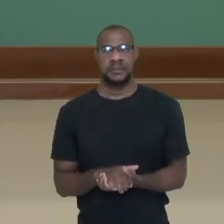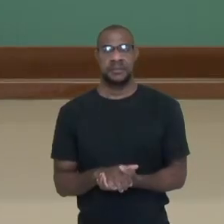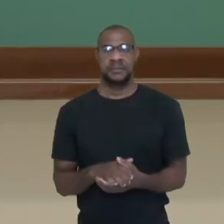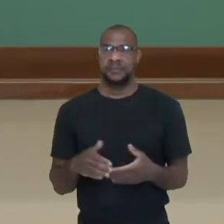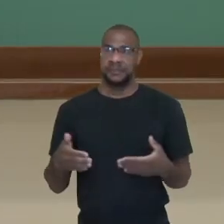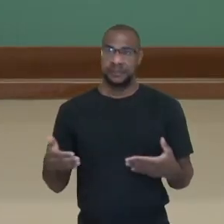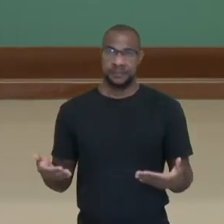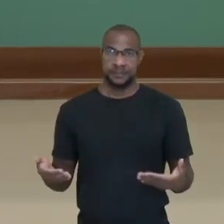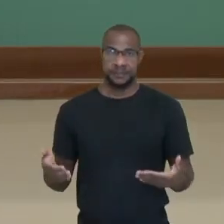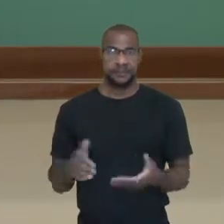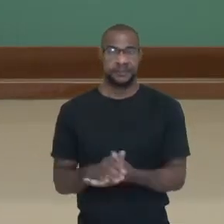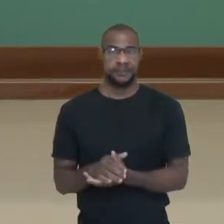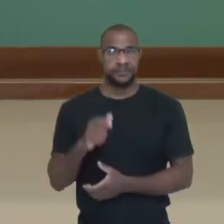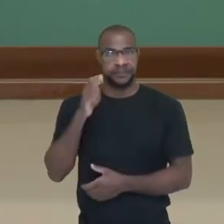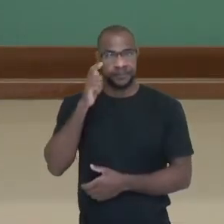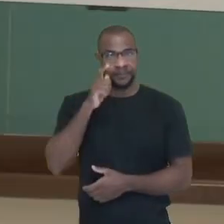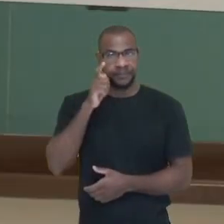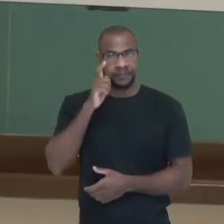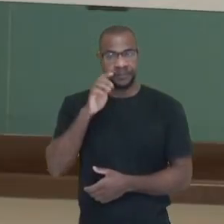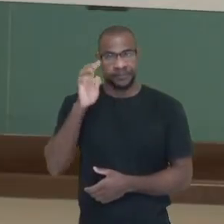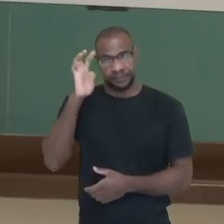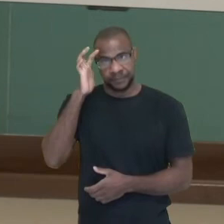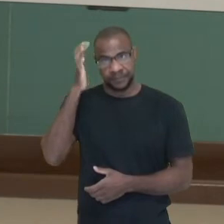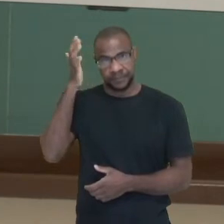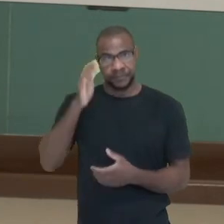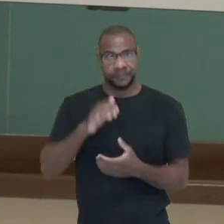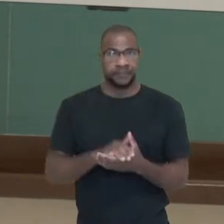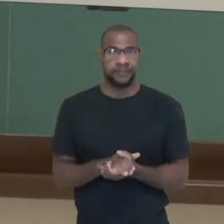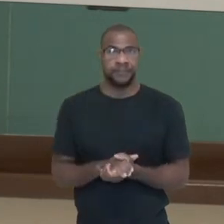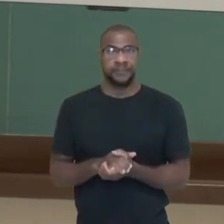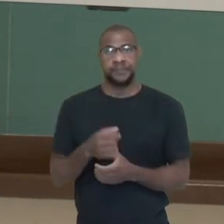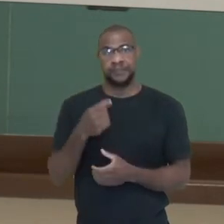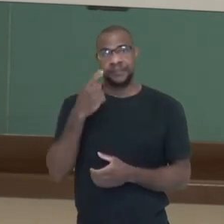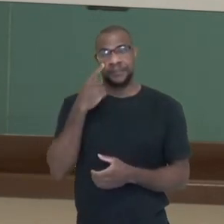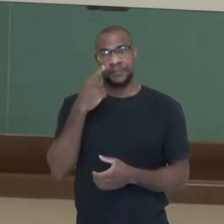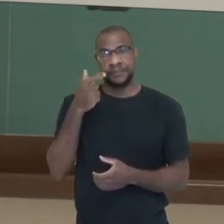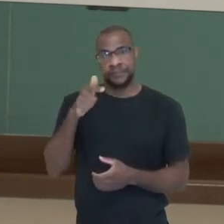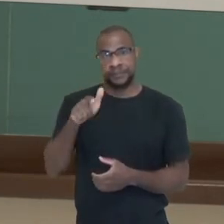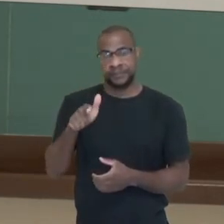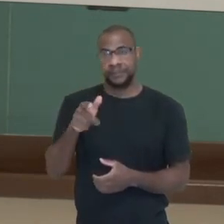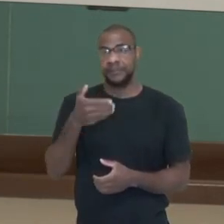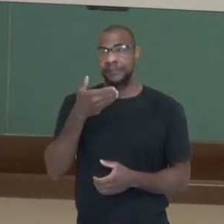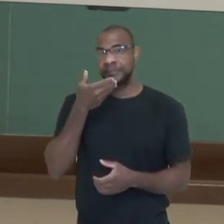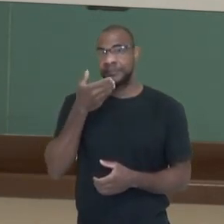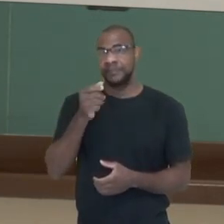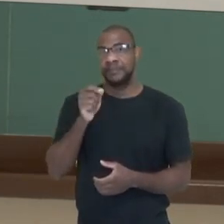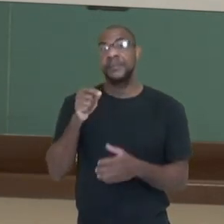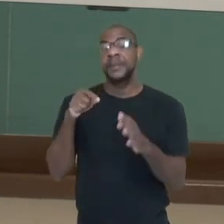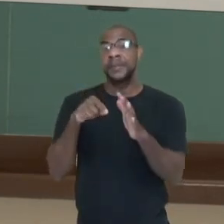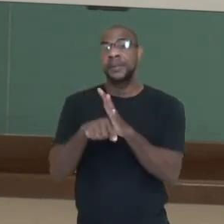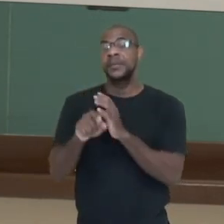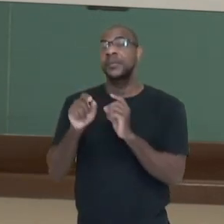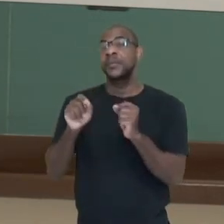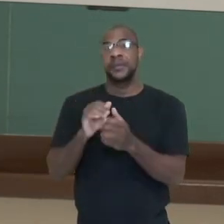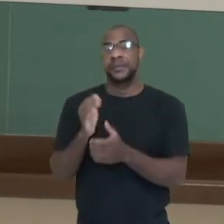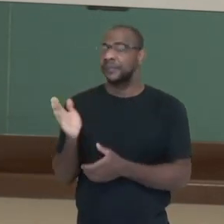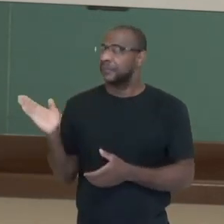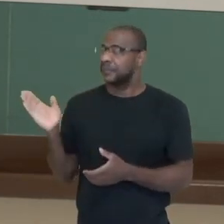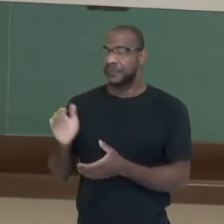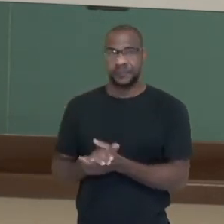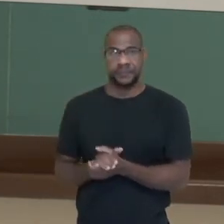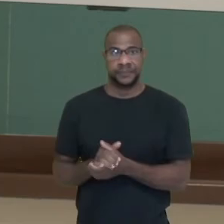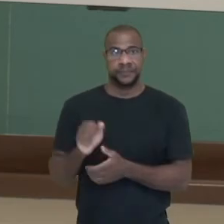Muito bem. Conseguiram resolver esse exercício? Então vamos de novo para o que ele estava nos perguntando. A figura abaixo é formada por